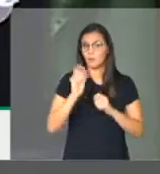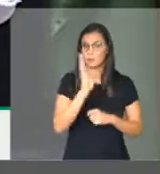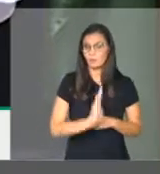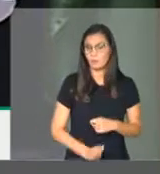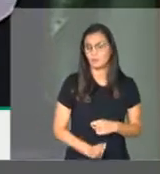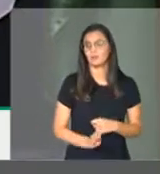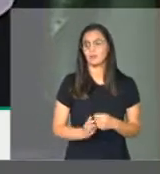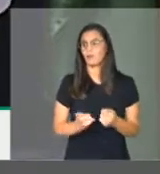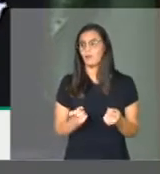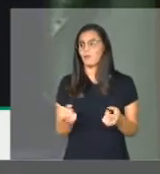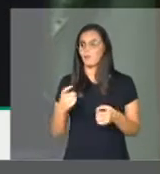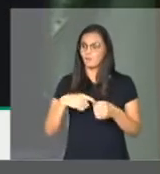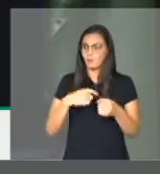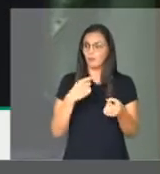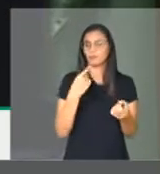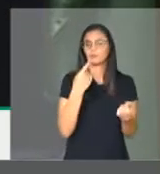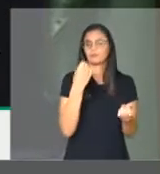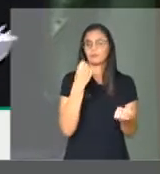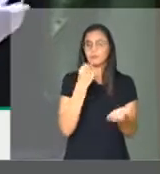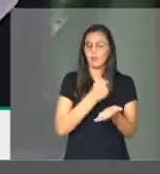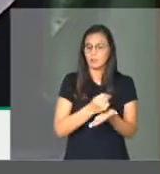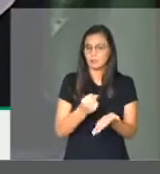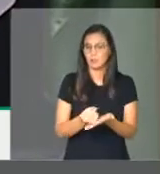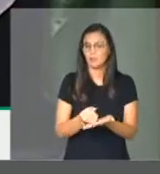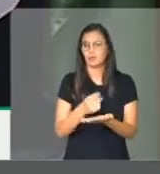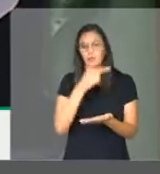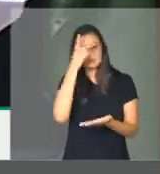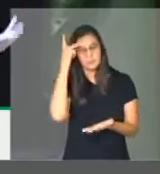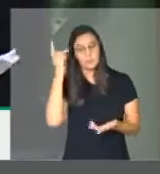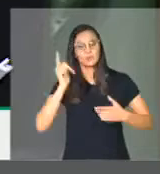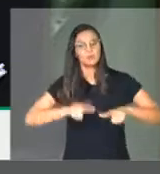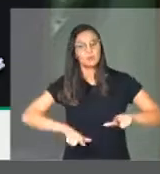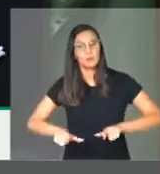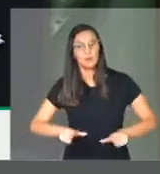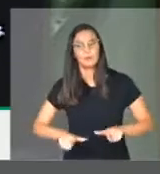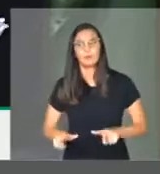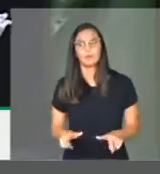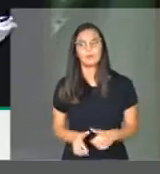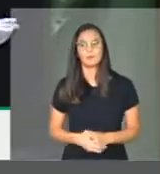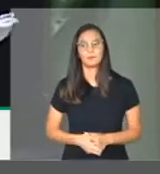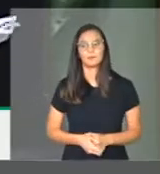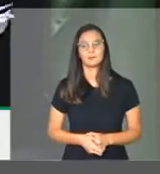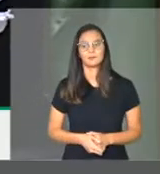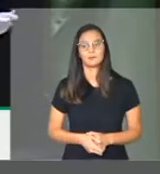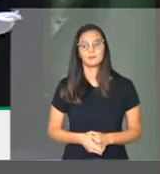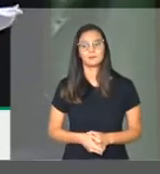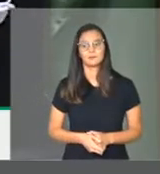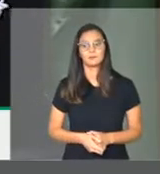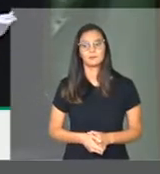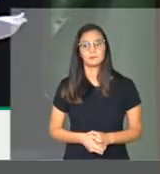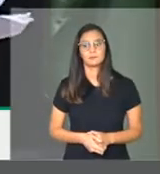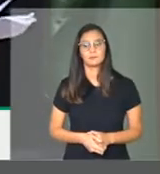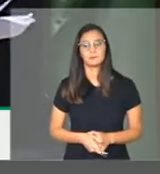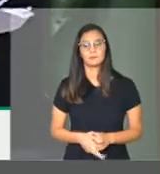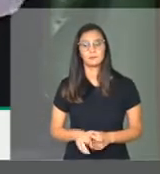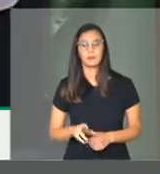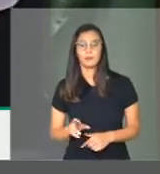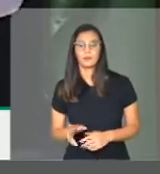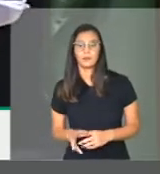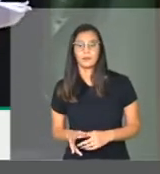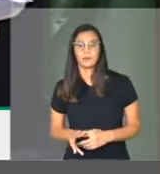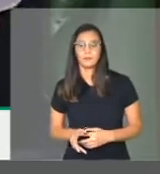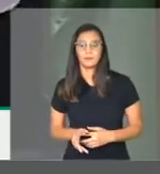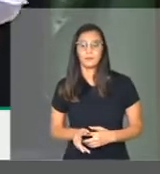que impulsione os que realmente produzem e não esses que apregoam o Estado mínimo, mas